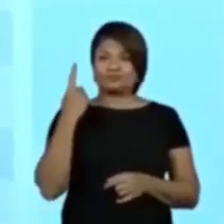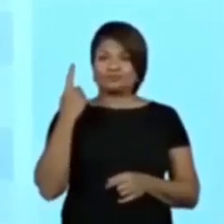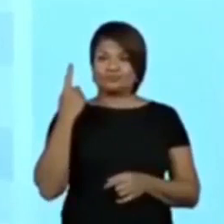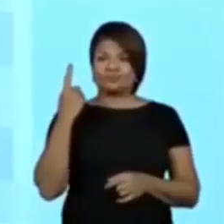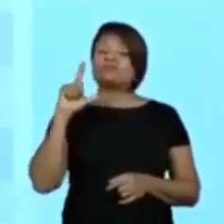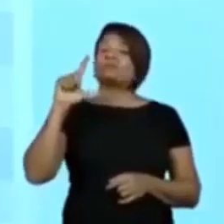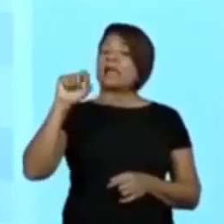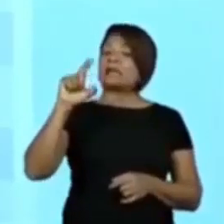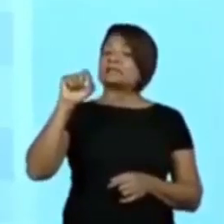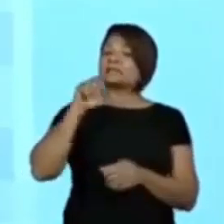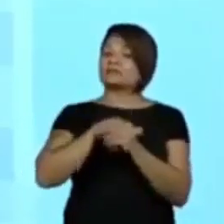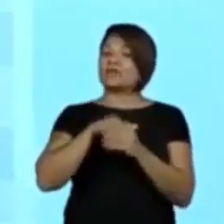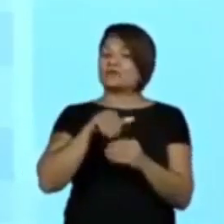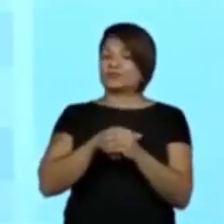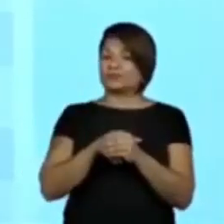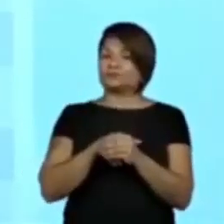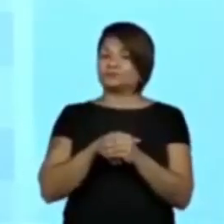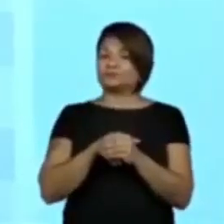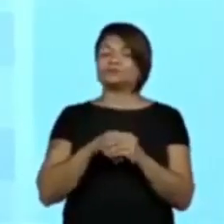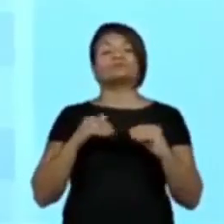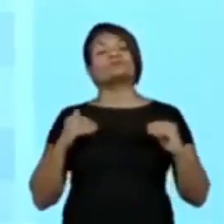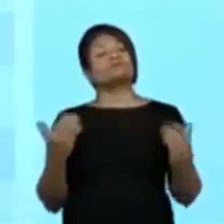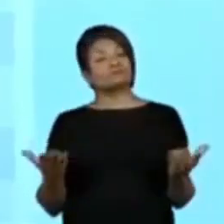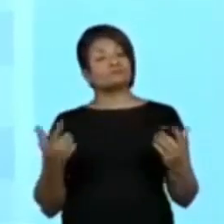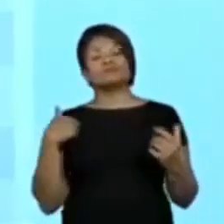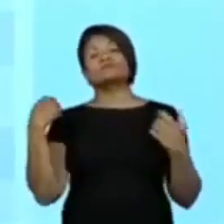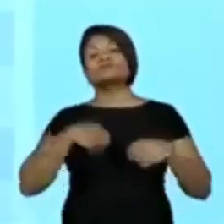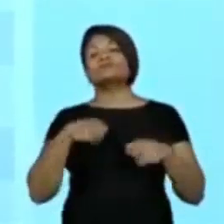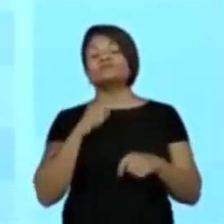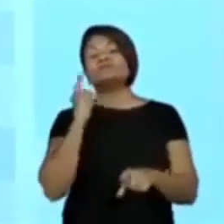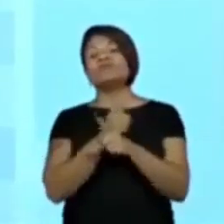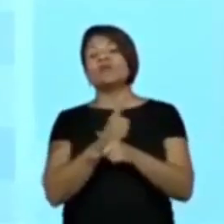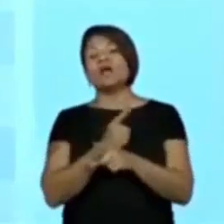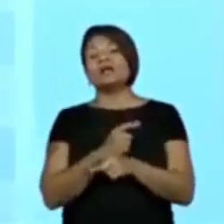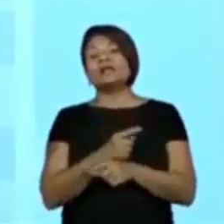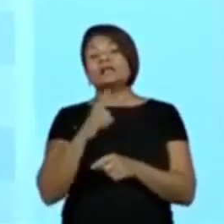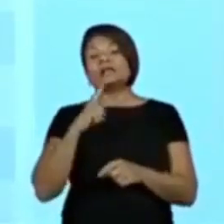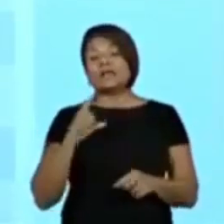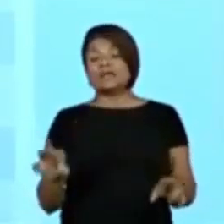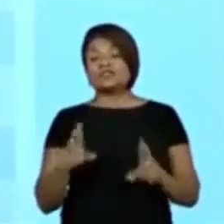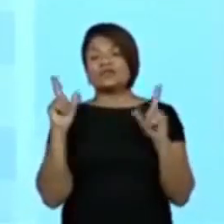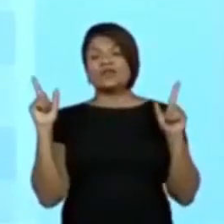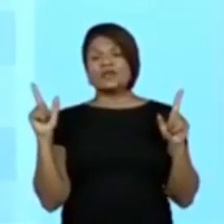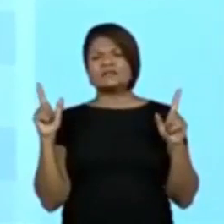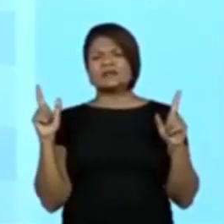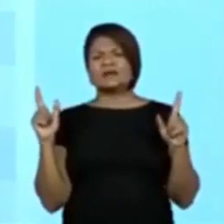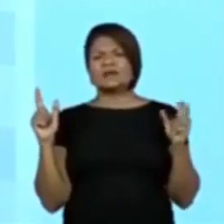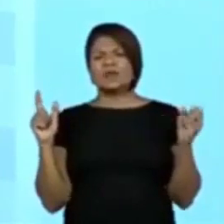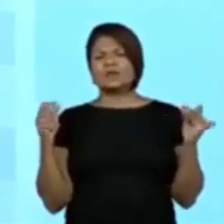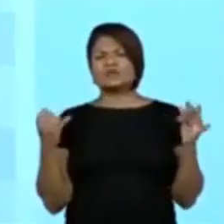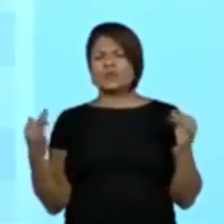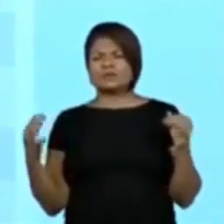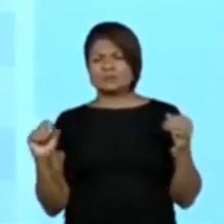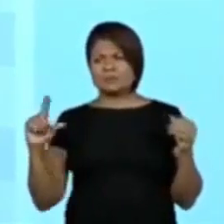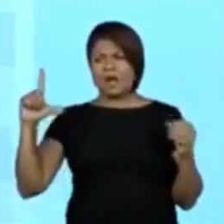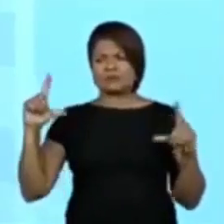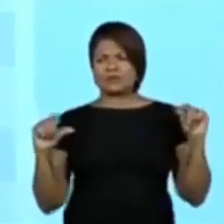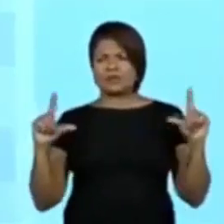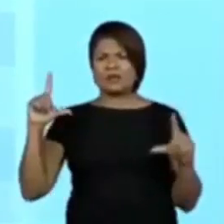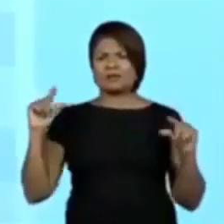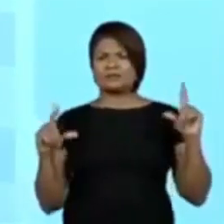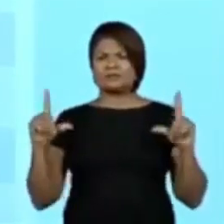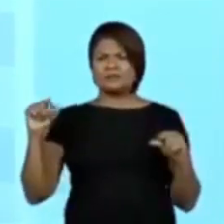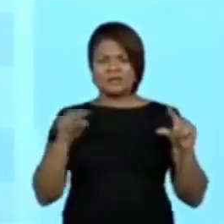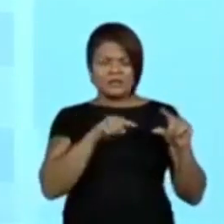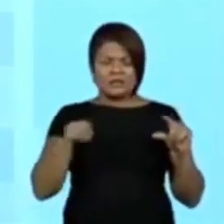10 votos. Portanto, eu preciso encontrar a diferença entre eles. E olha só que bacana. Para a gente, de repente, pensar